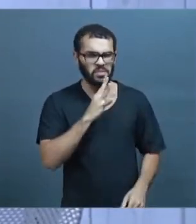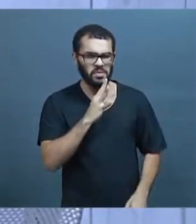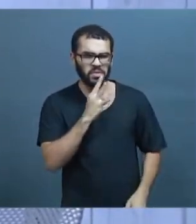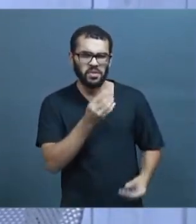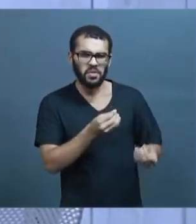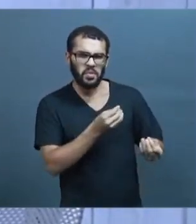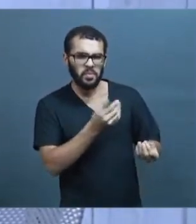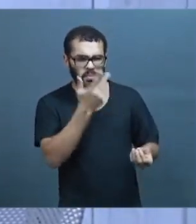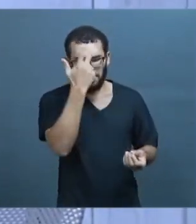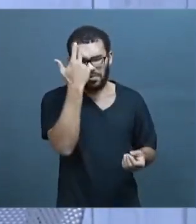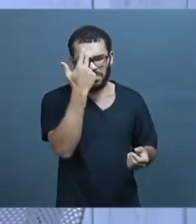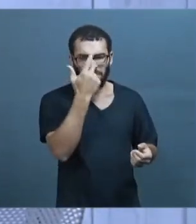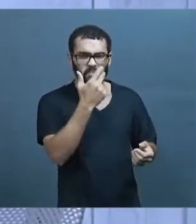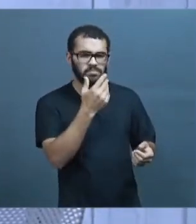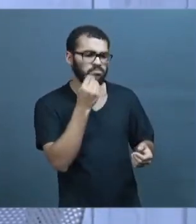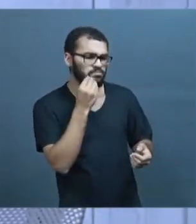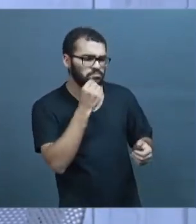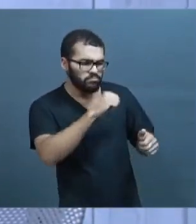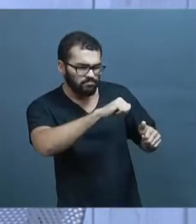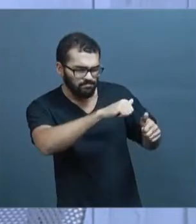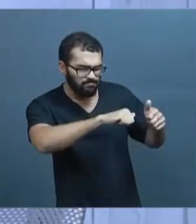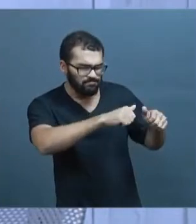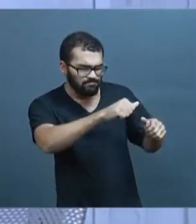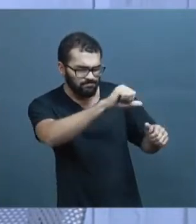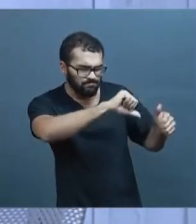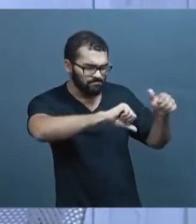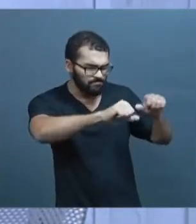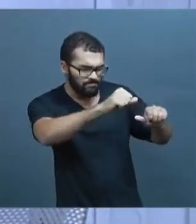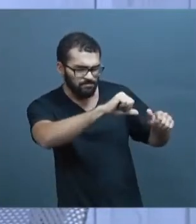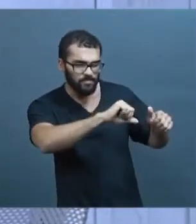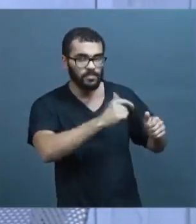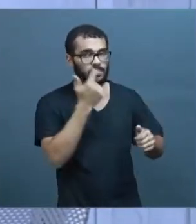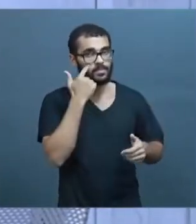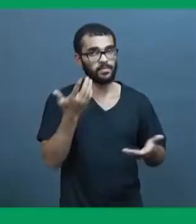experimentos com esses bichinhos? Veja agora no quadro Ciência UFO.